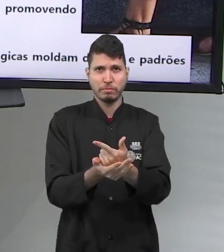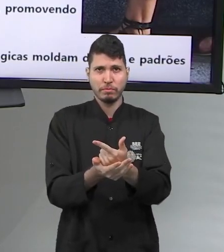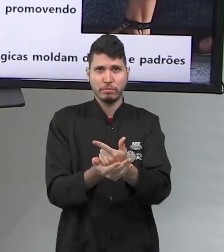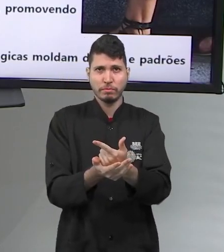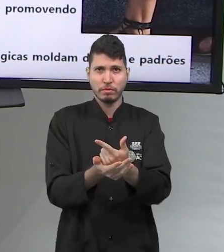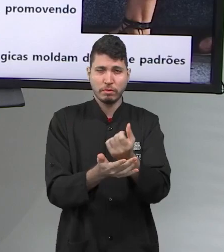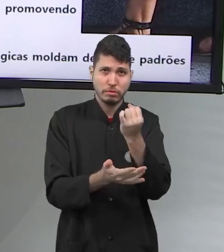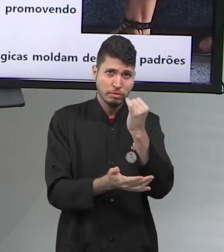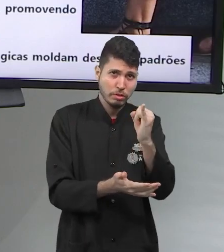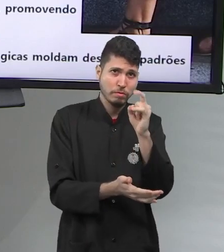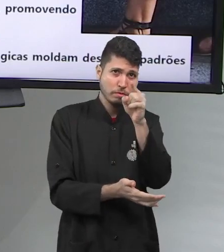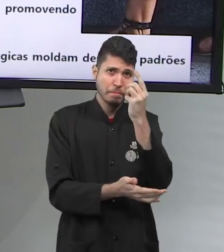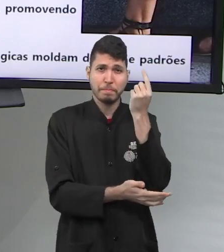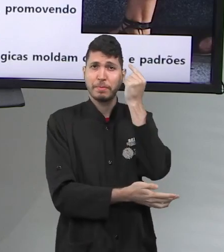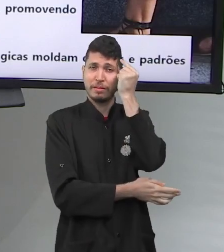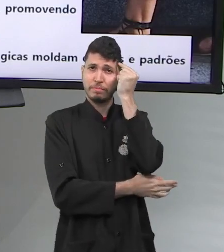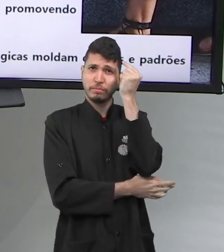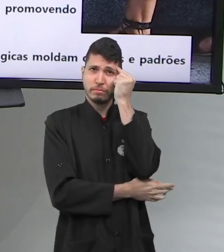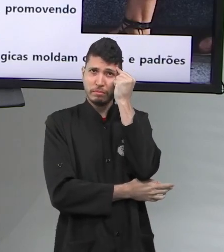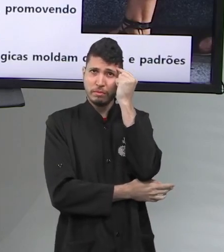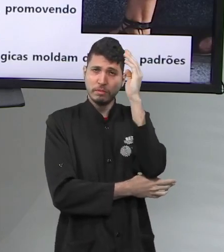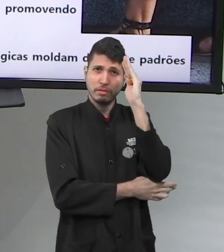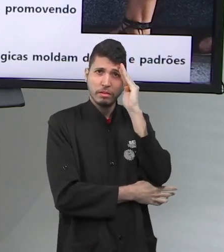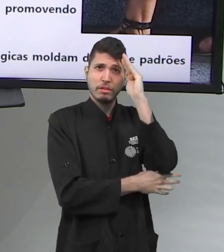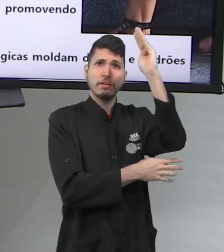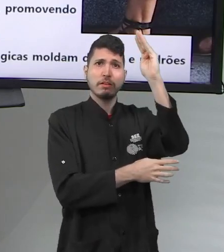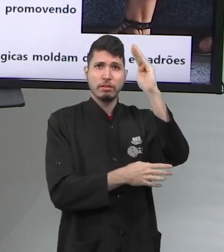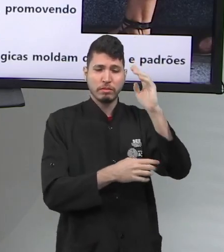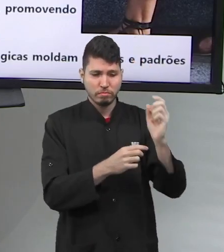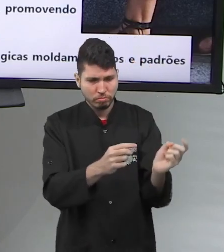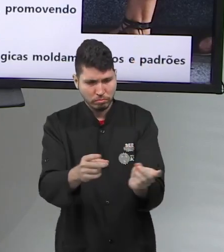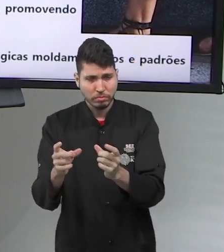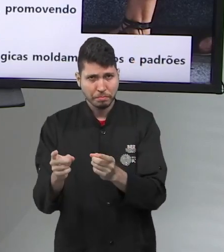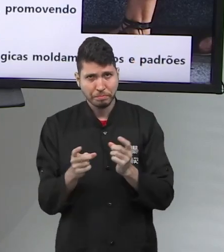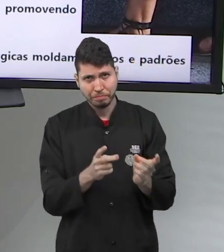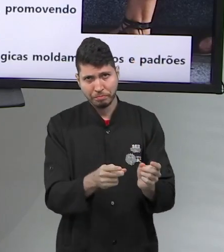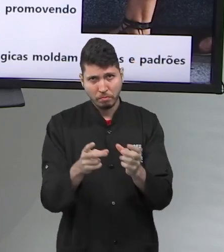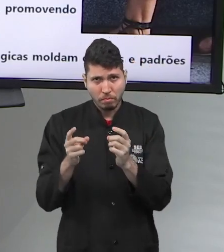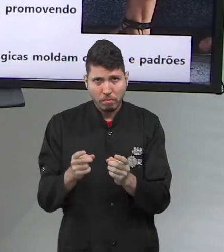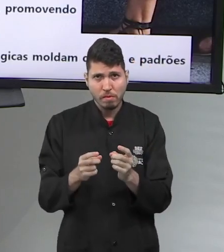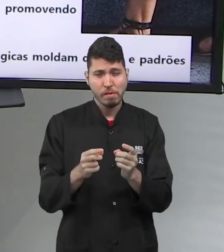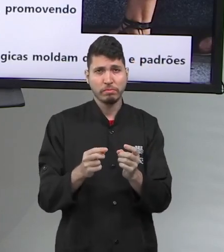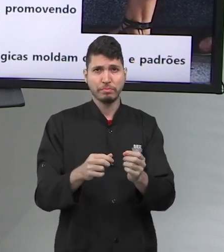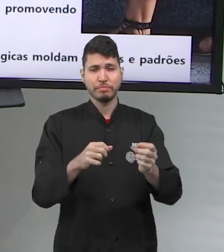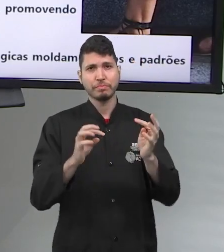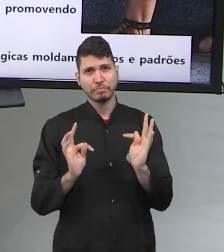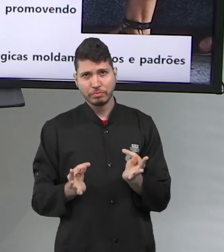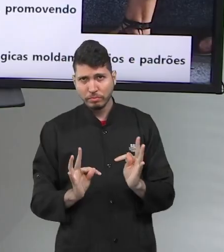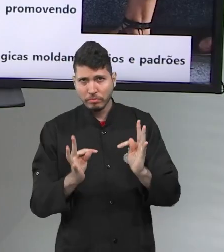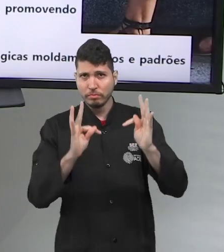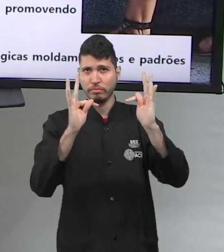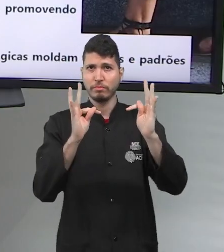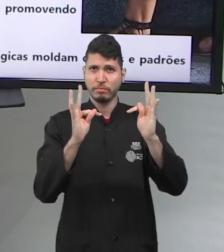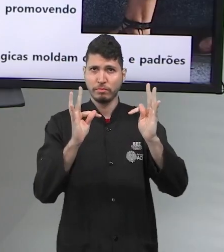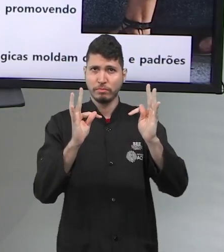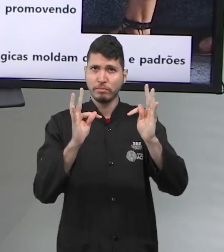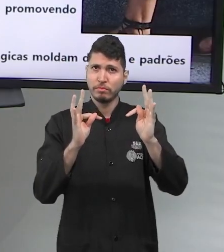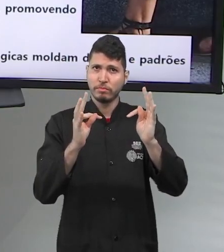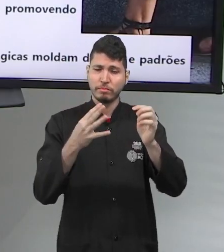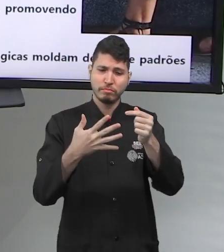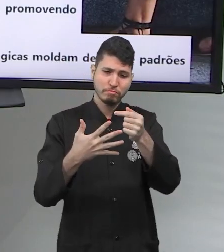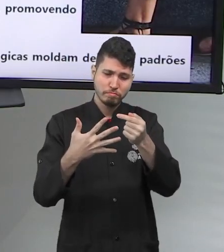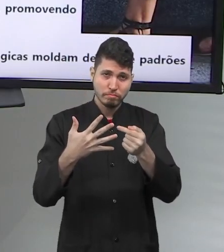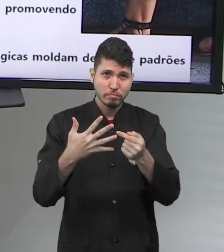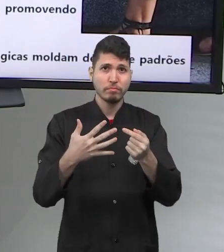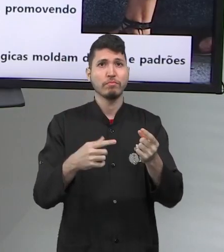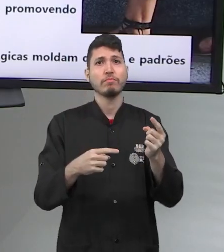Se você parar para pensar, principalmente as mercadorias tecnológicas, elas têm um